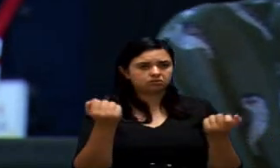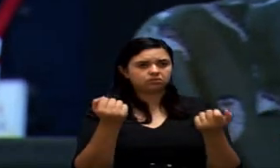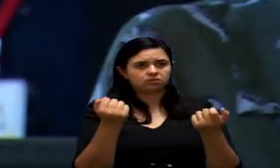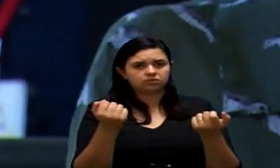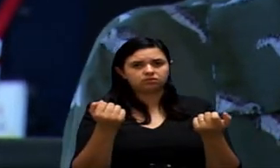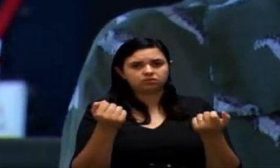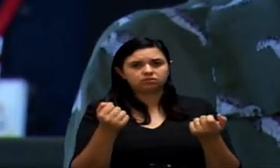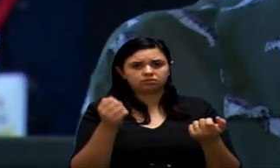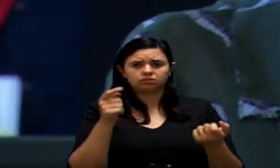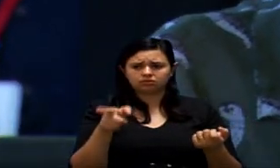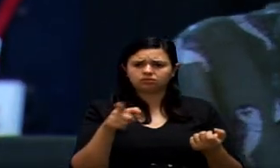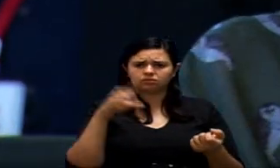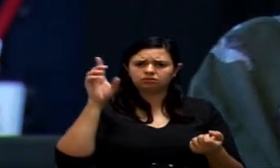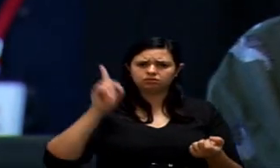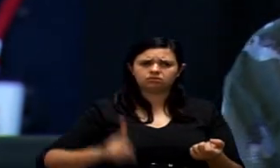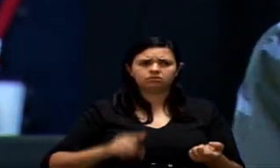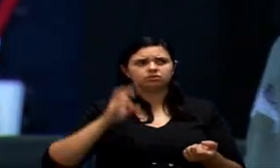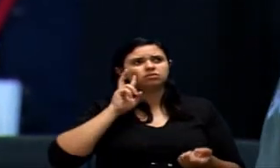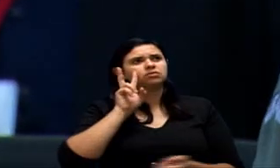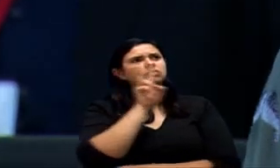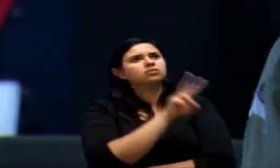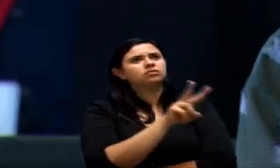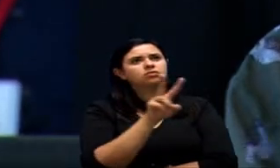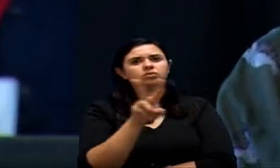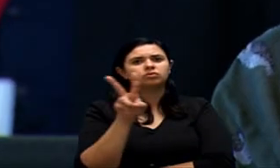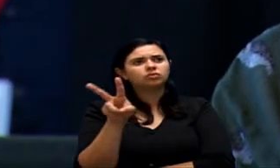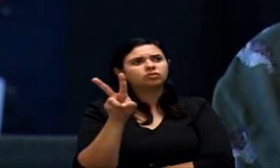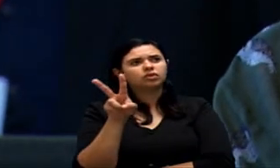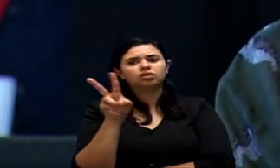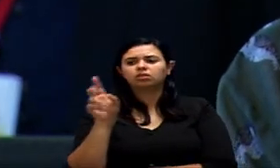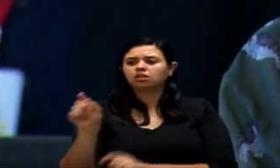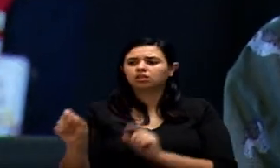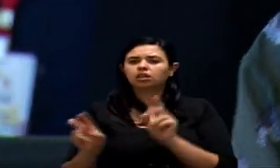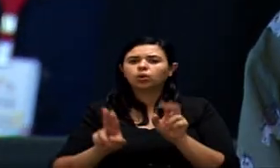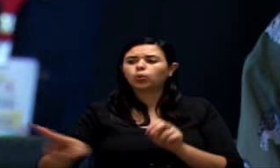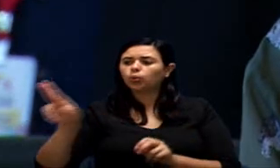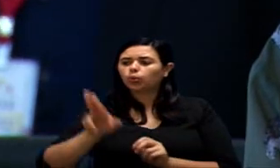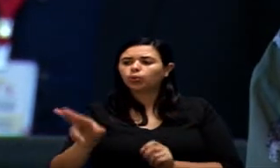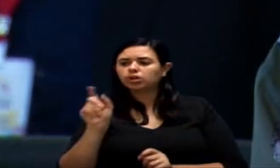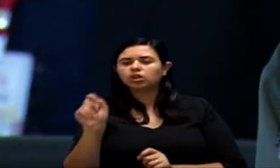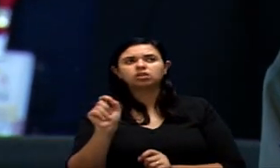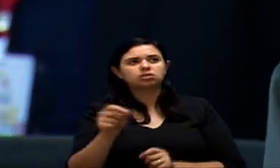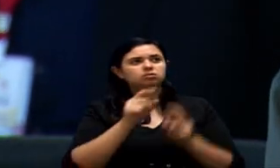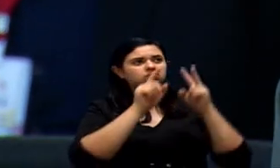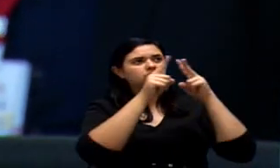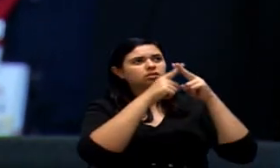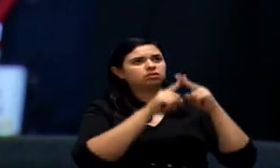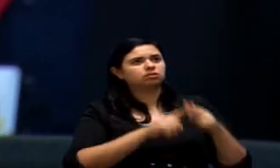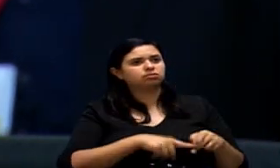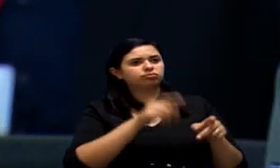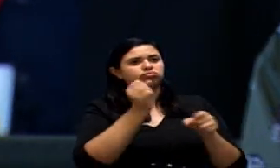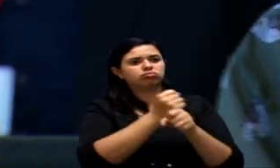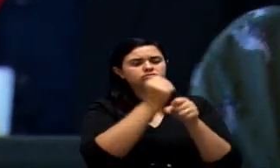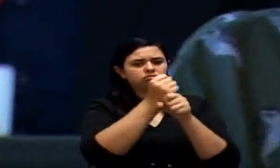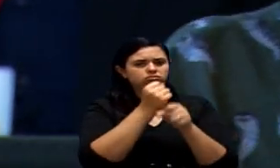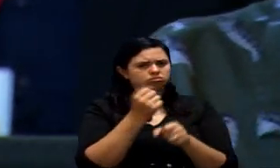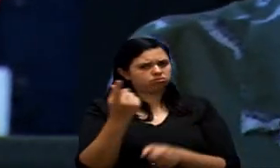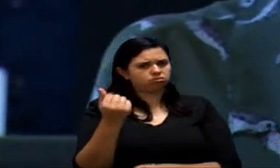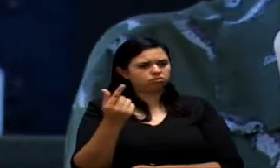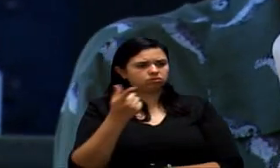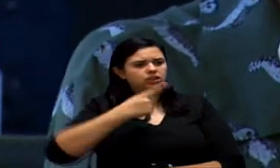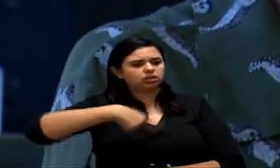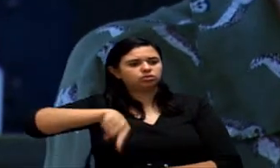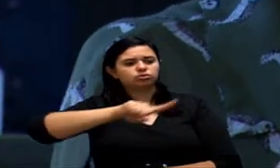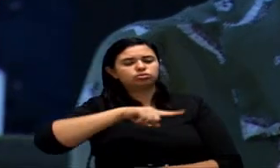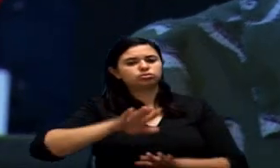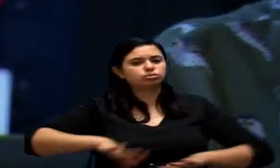tem, sim, todo o direito de ir lá olhar o produto que vai ser utilizado, porque é dinheiro nosso, não é uma invasão, né, desde que a pessoa